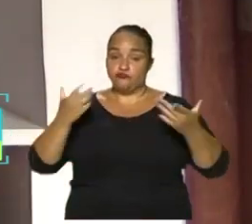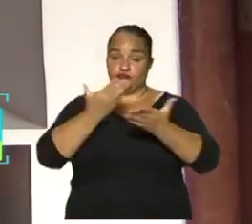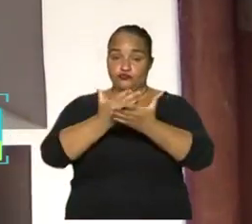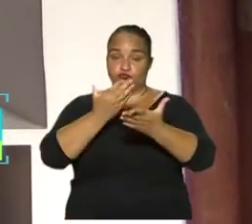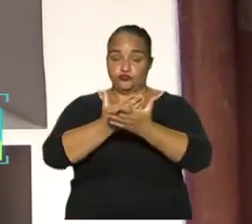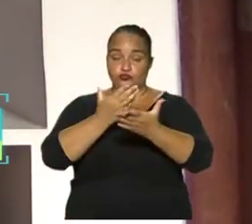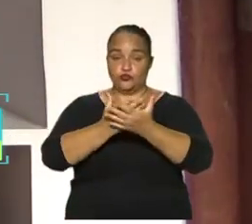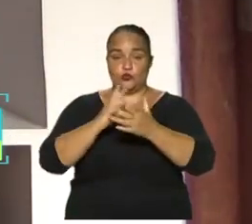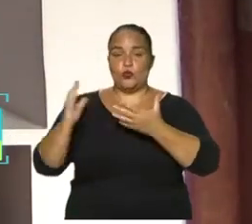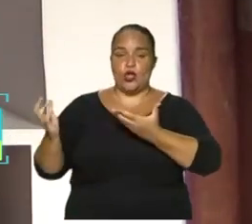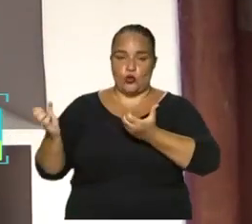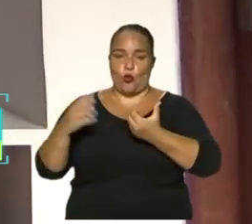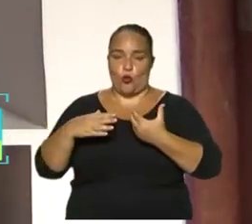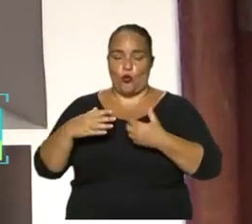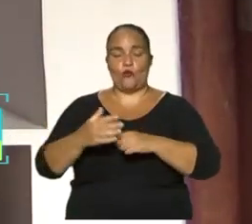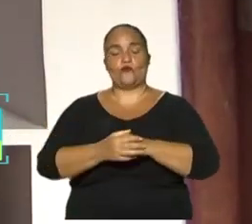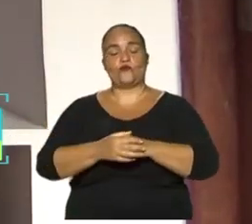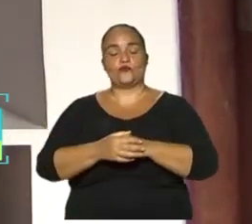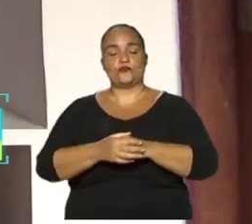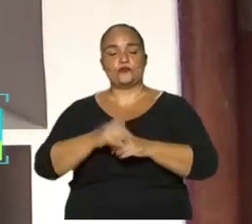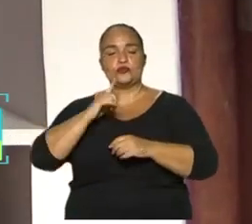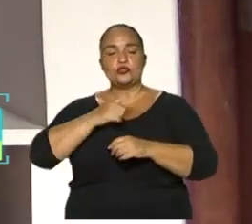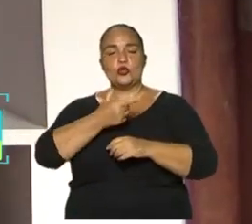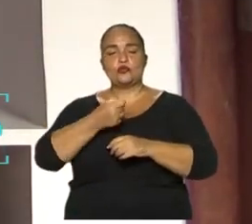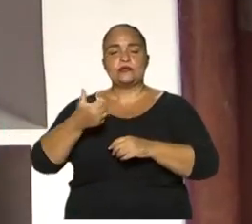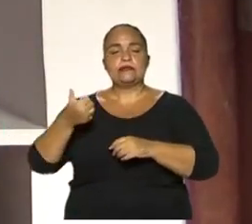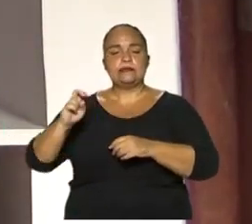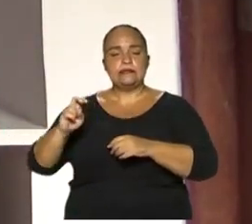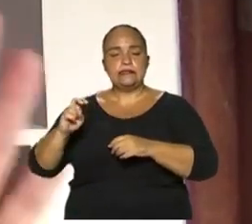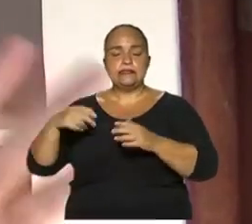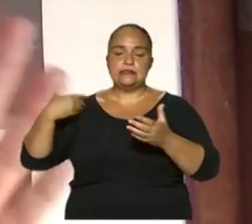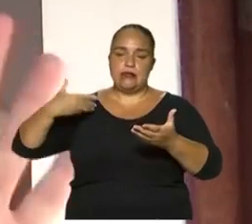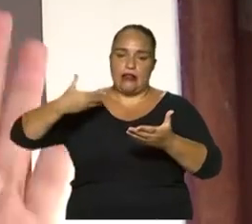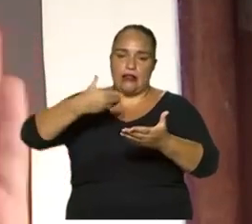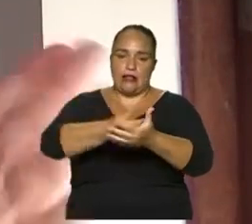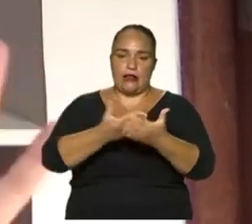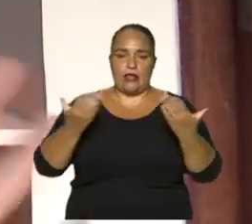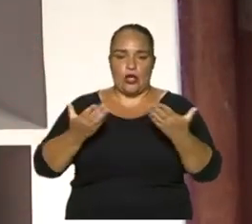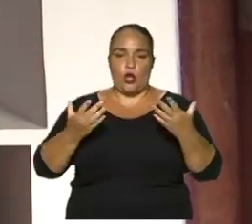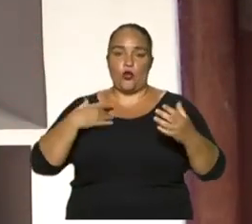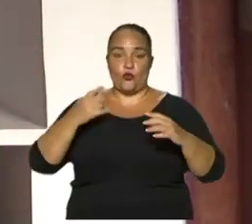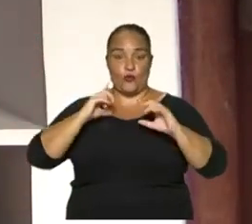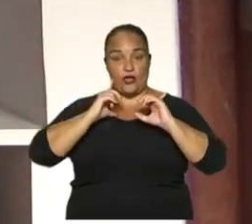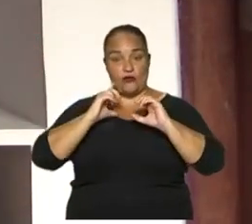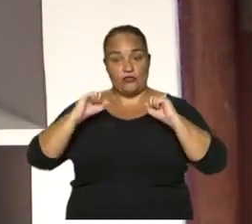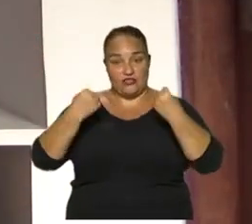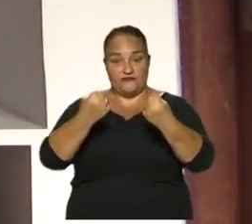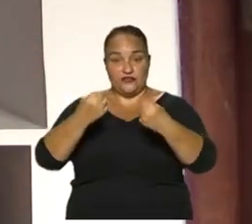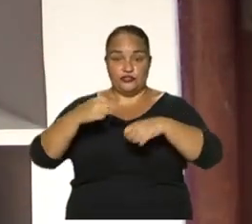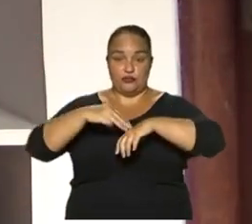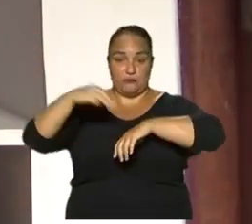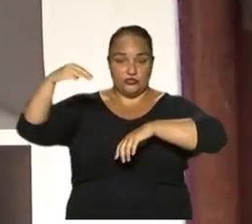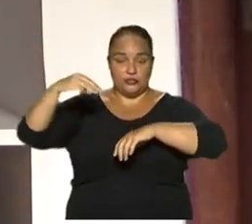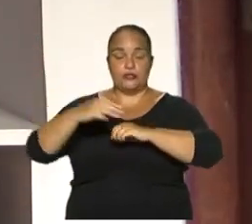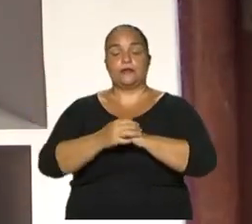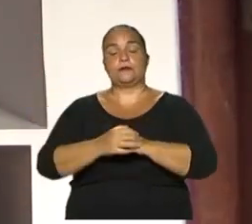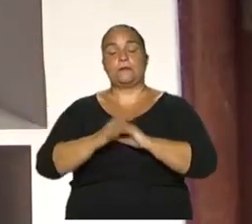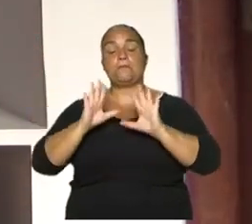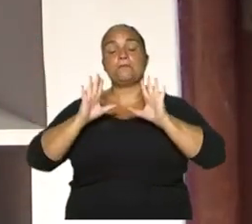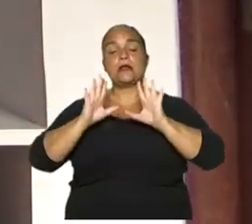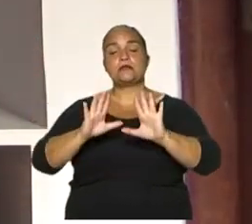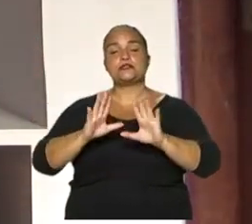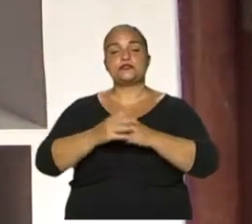são bem recentes, de 2015 para cá, que foi quando eu defendi minha dissertação,